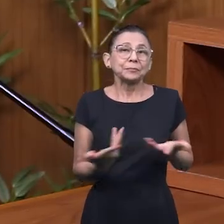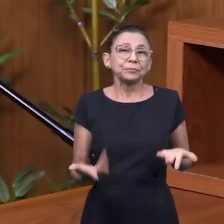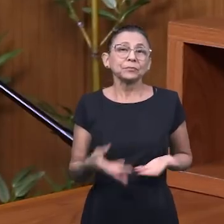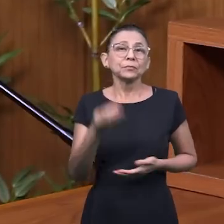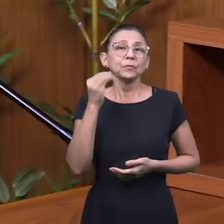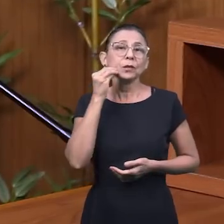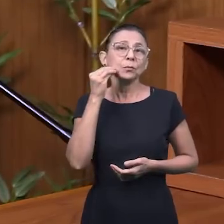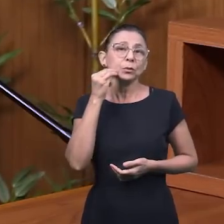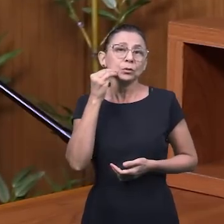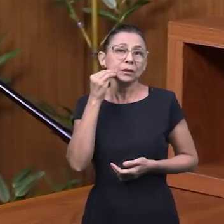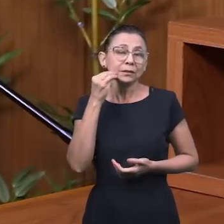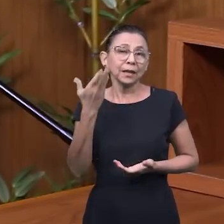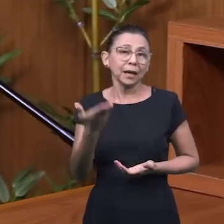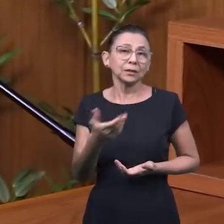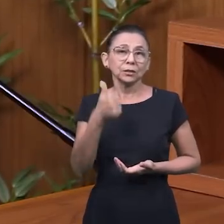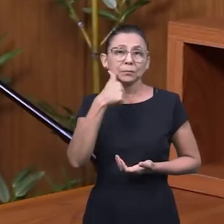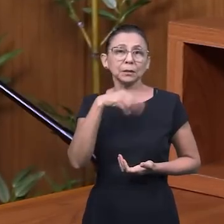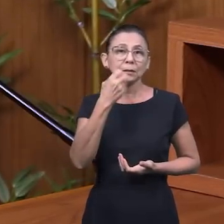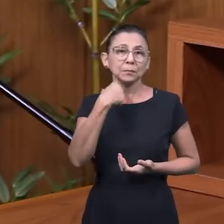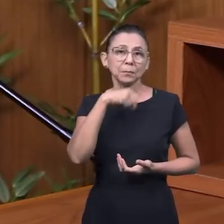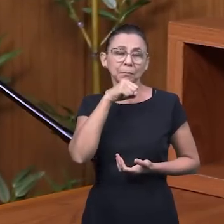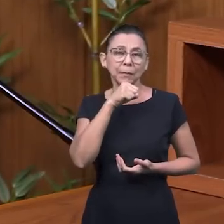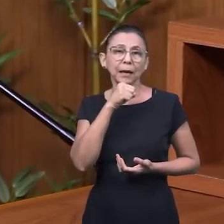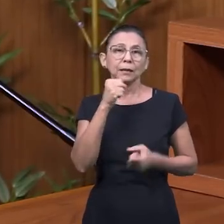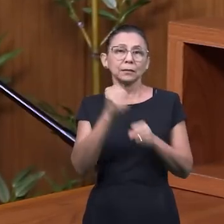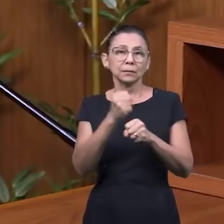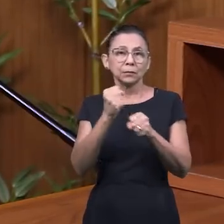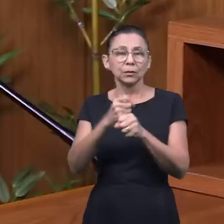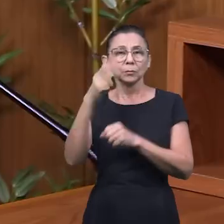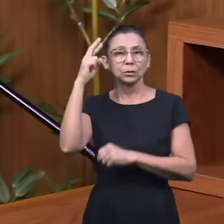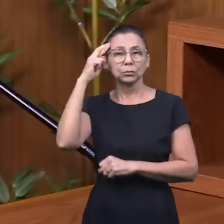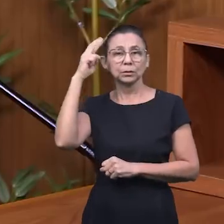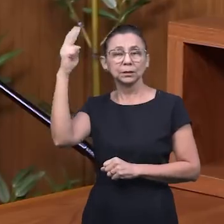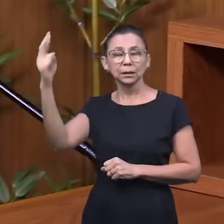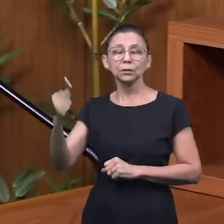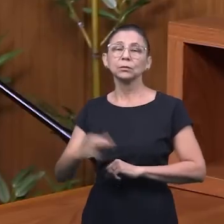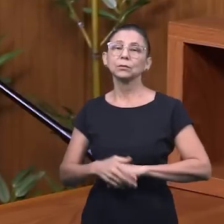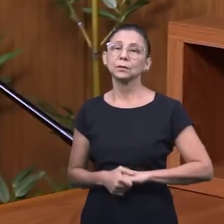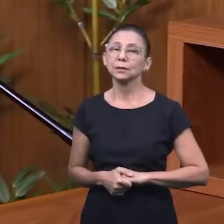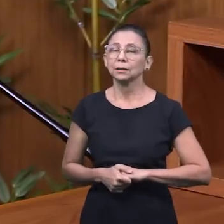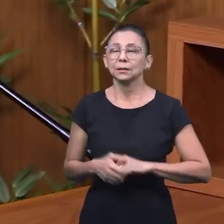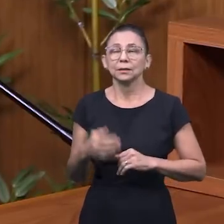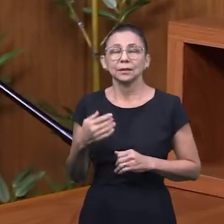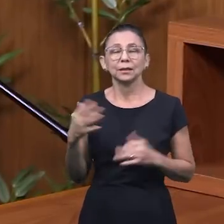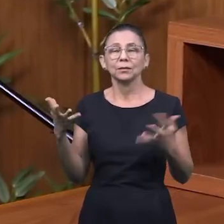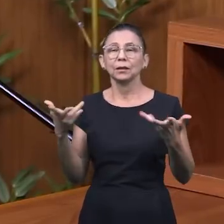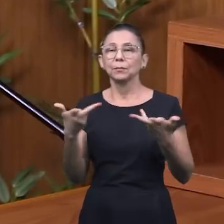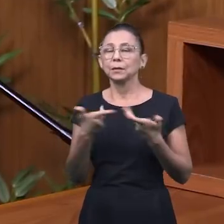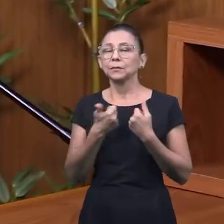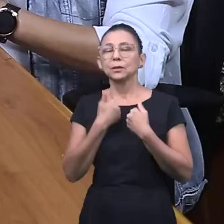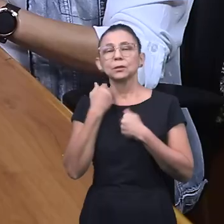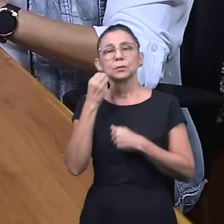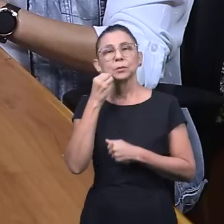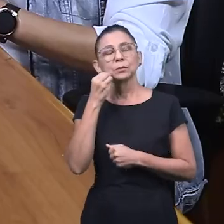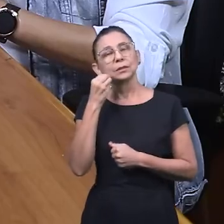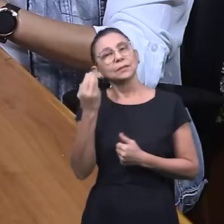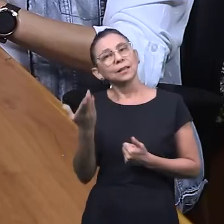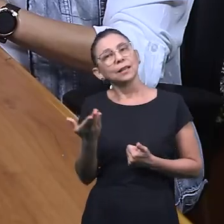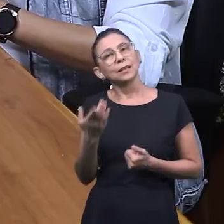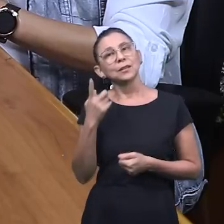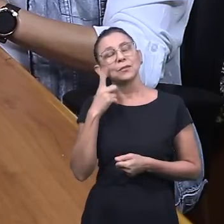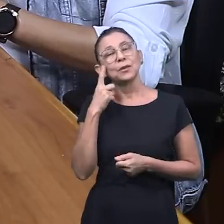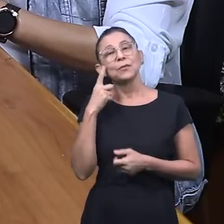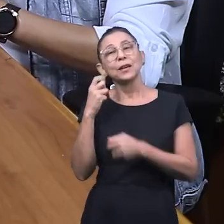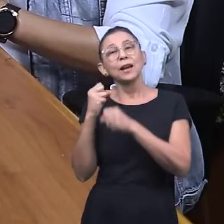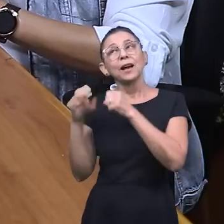oportunidade, né? De ter os pais na obra, de crescerem na obra. E isso é uma oportunidade maravilhosa que o Senhor me deu, que eu carrego. Com certeza